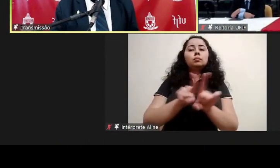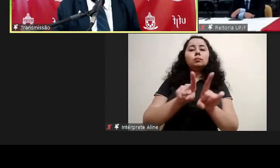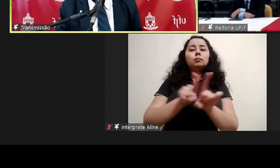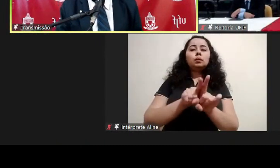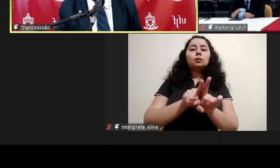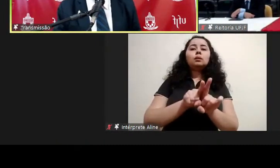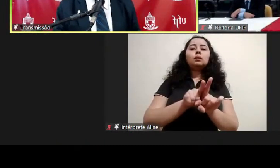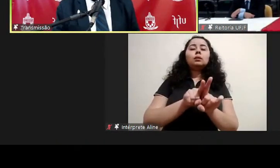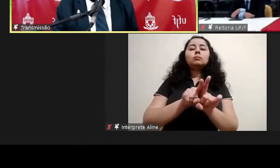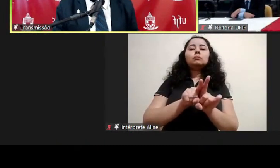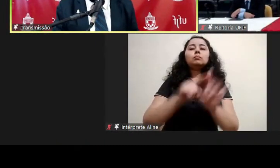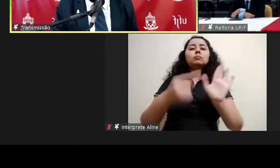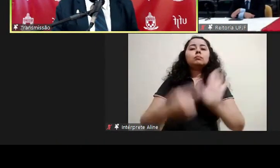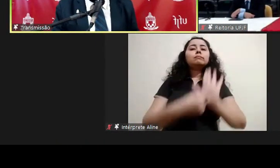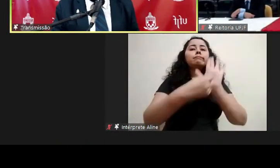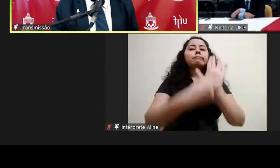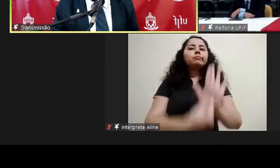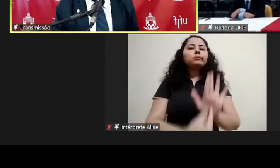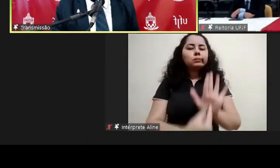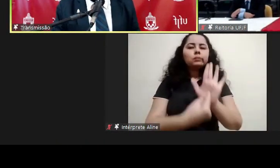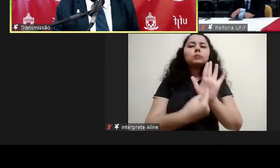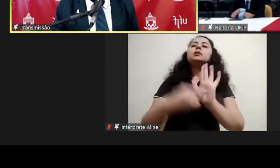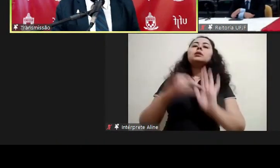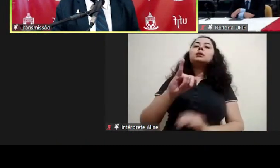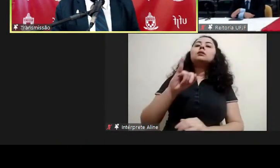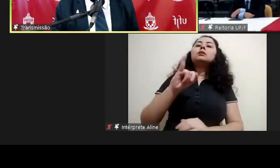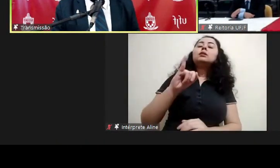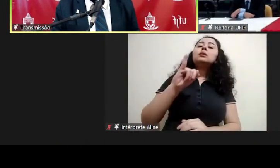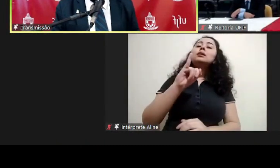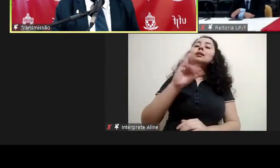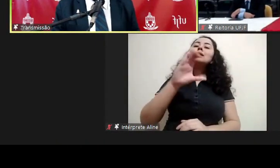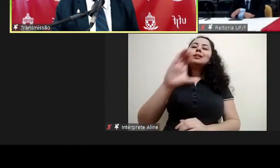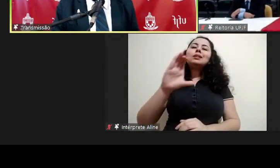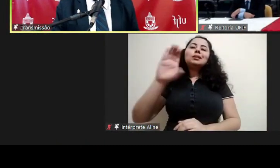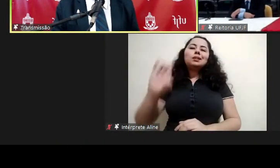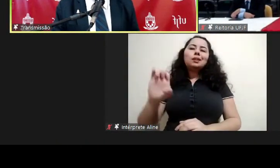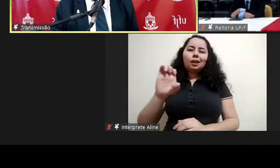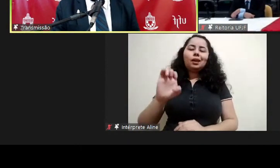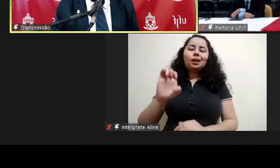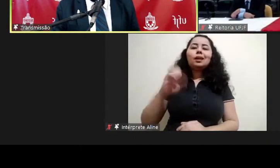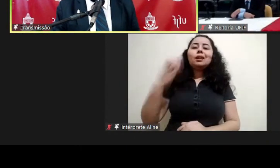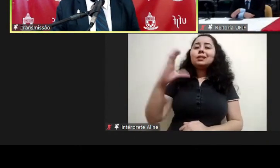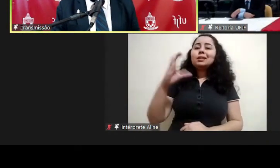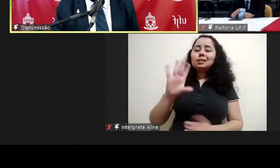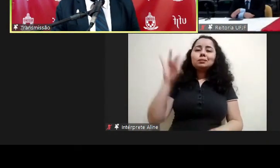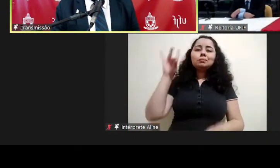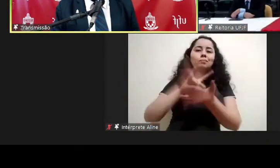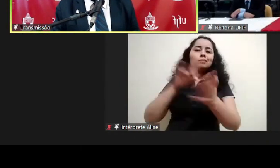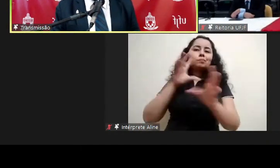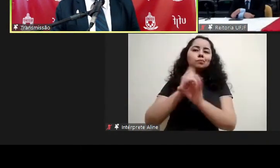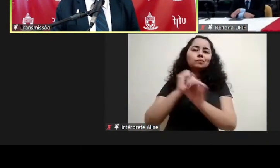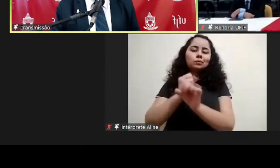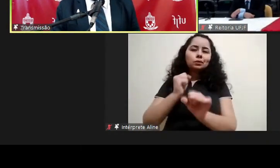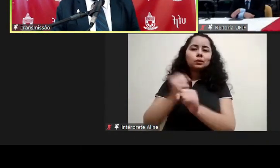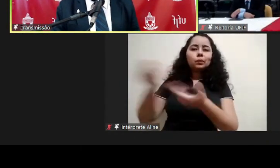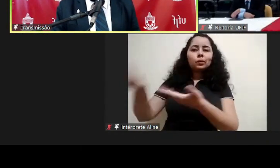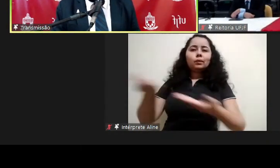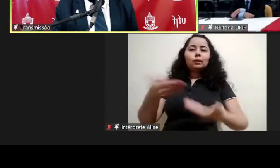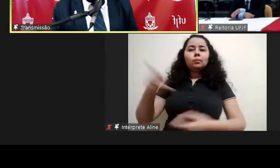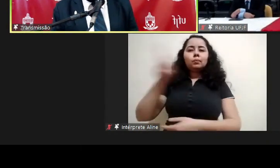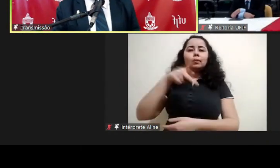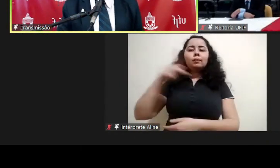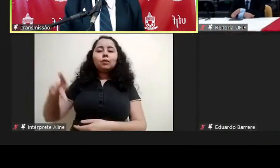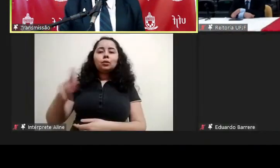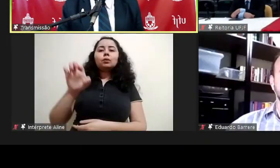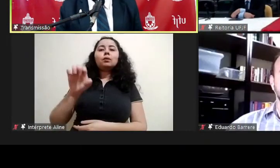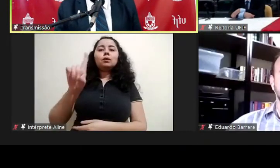Indicação do Instituto de Ciências Exatas. Convidamos o diretor do Instituto, professor Eduardo Barreri, para acompanhar a entrega da